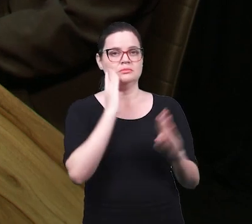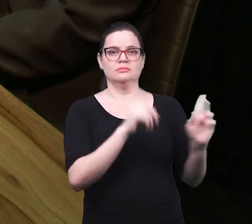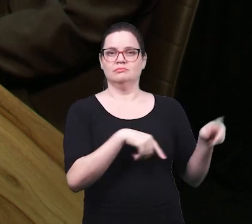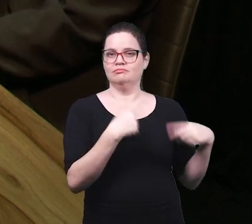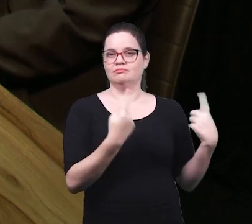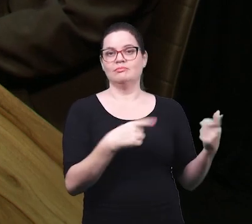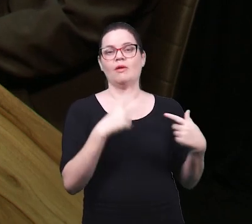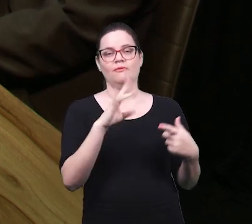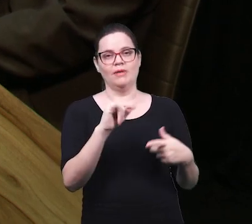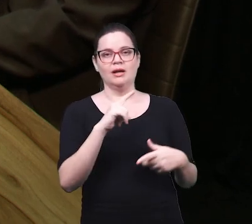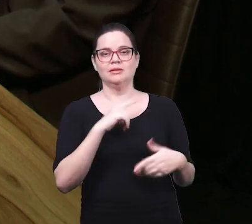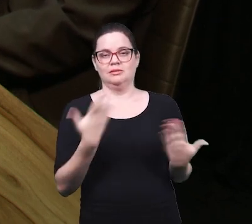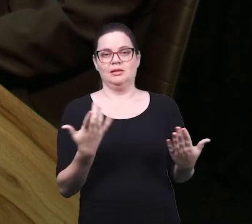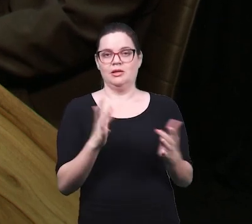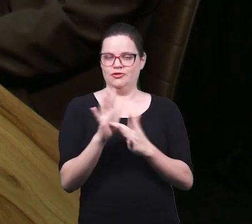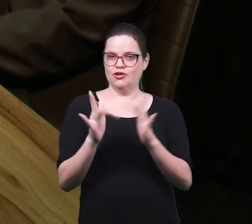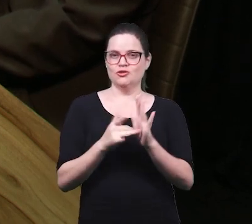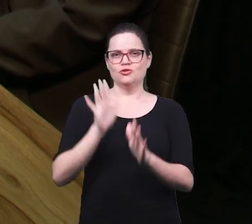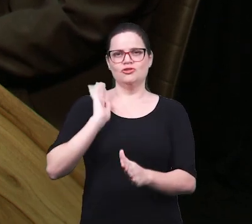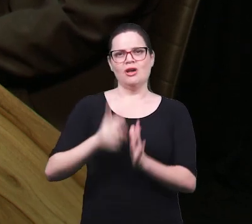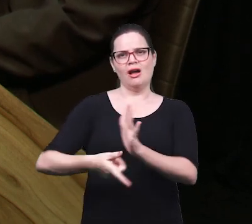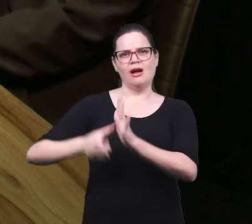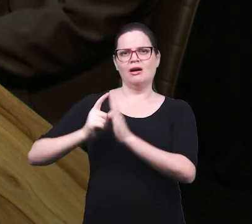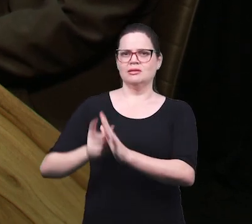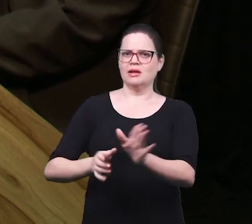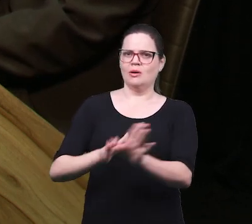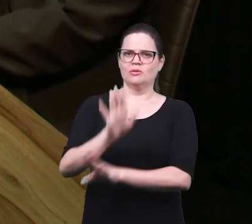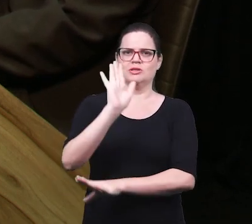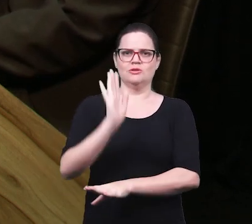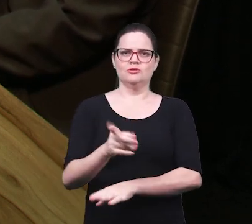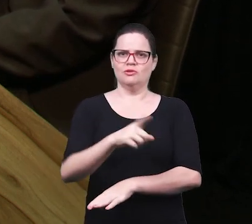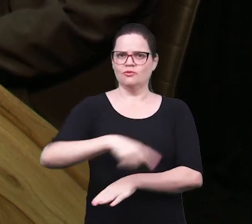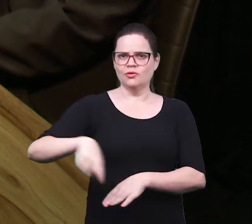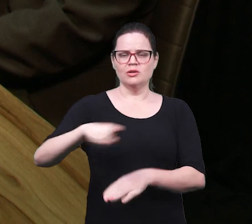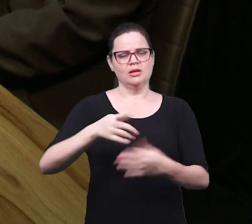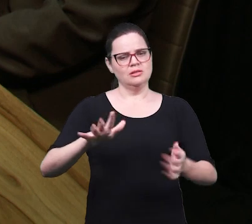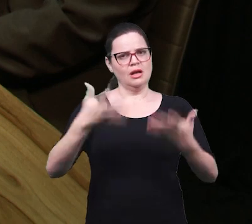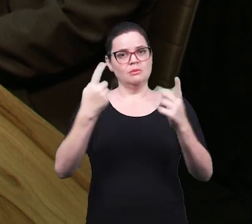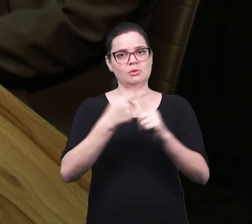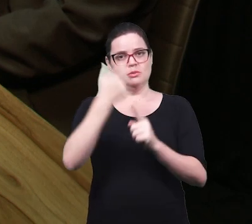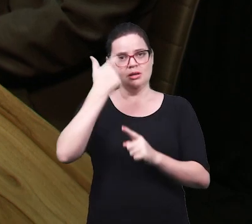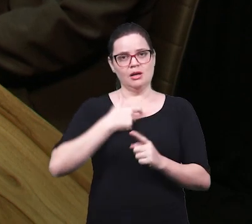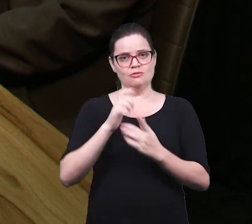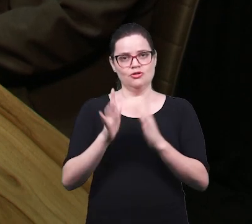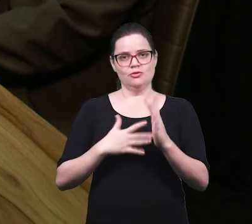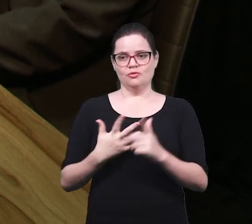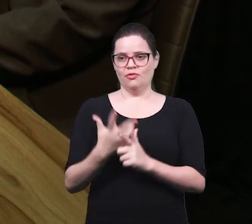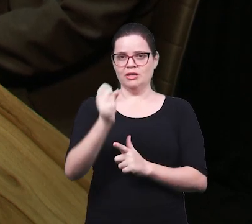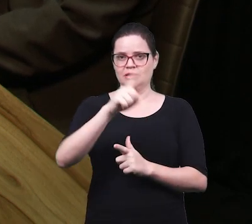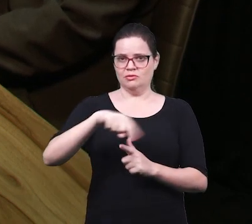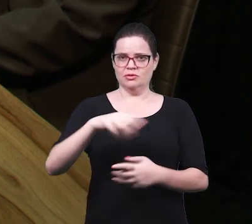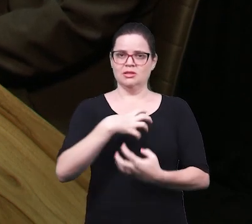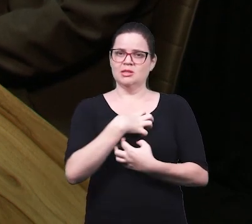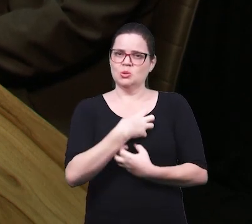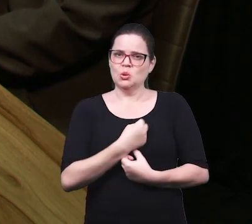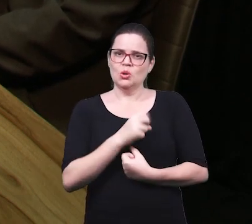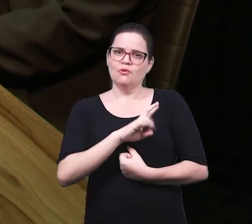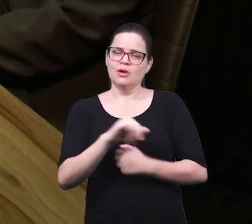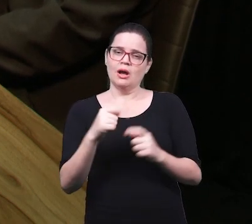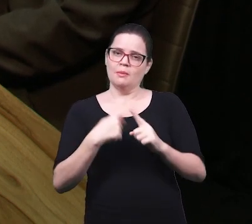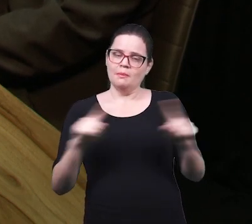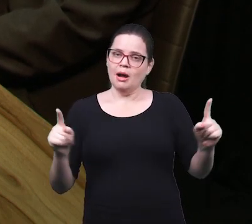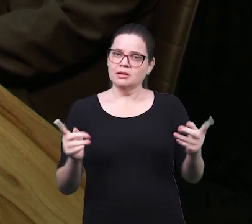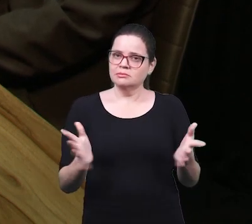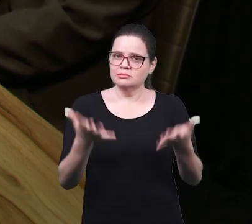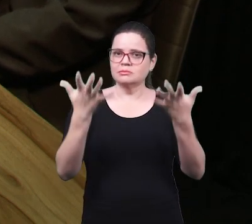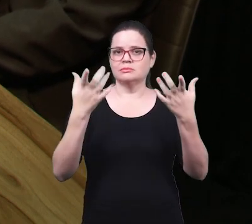Senhor Jesus disse, né? No mundo tereis aflições, mas tendes bom ânimo, porque eu venci o mundo. E quando